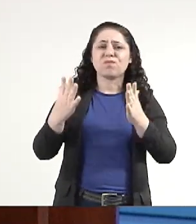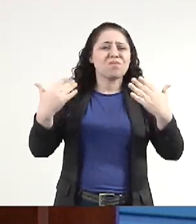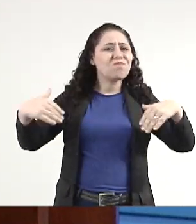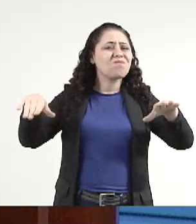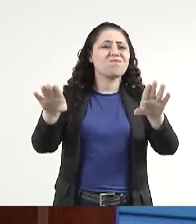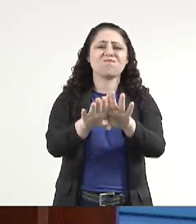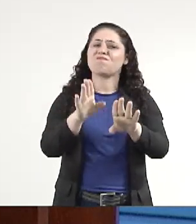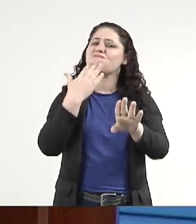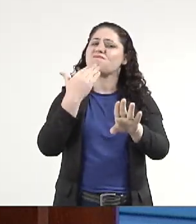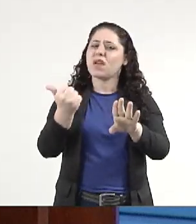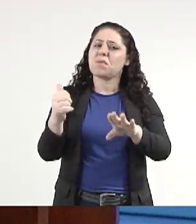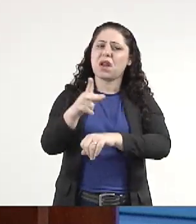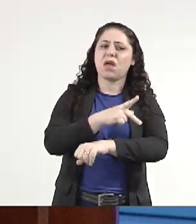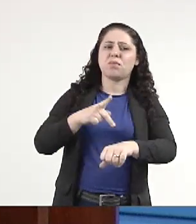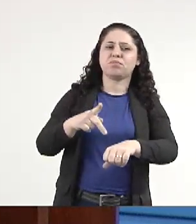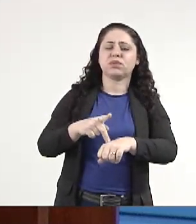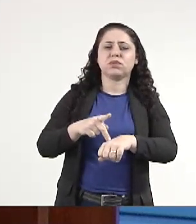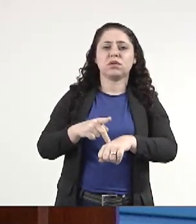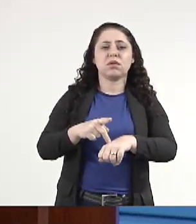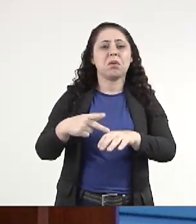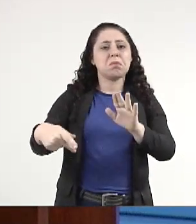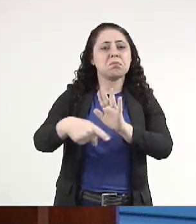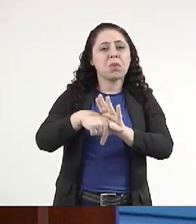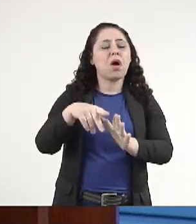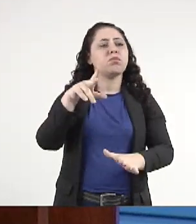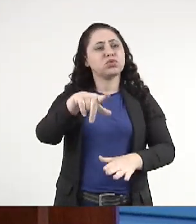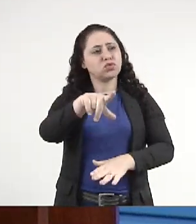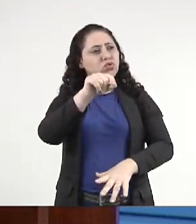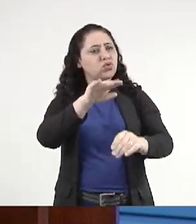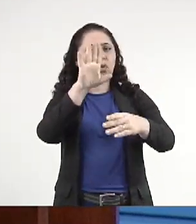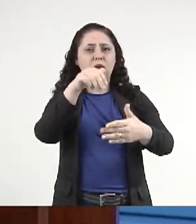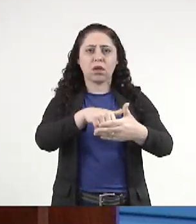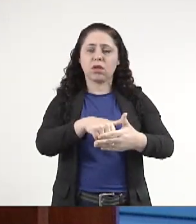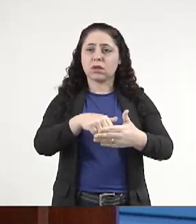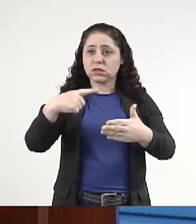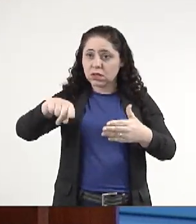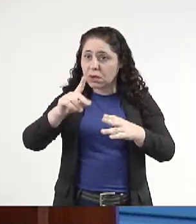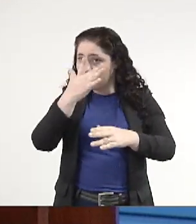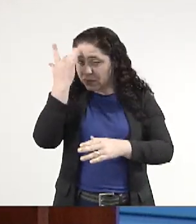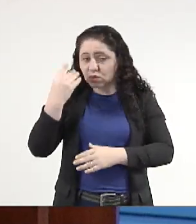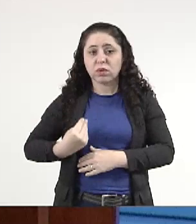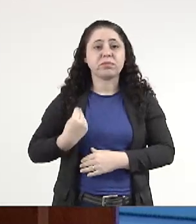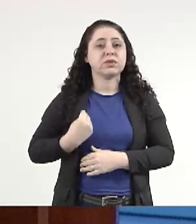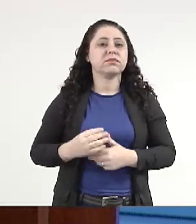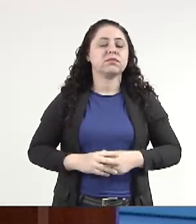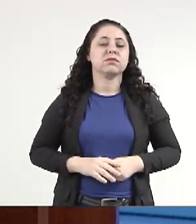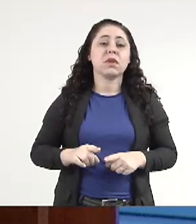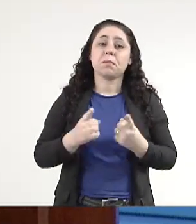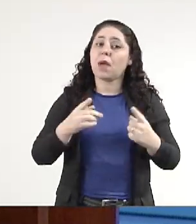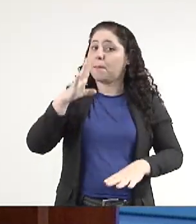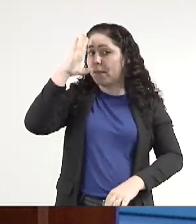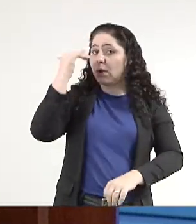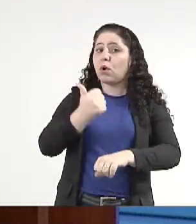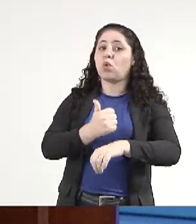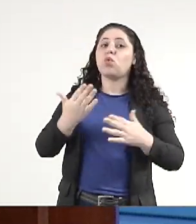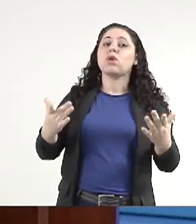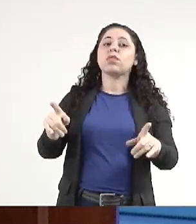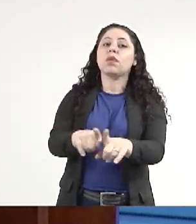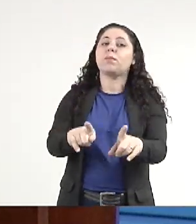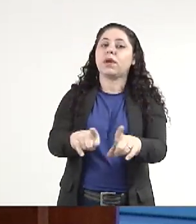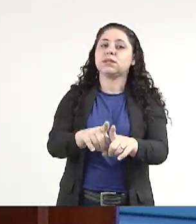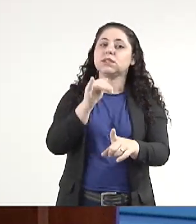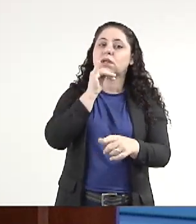o bem do país, para o bem do próprio processo eleitoral, daqueles que participam, mas principalmente